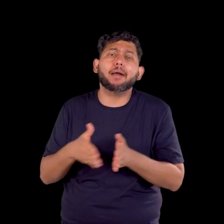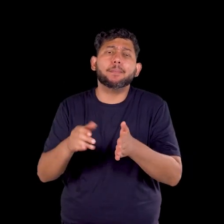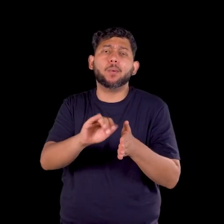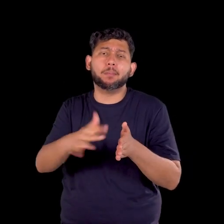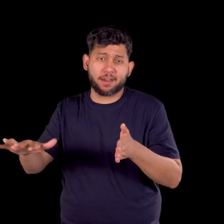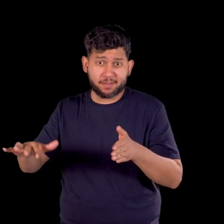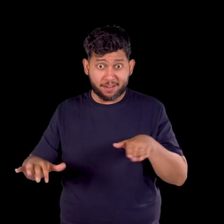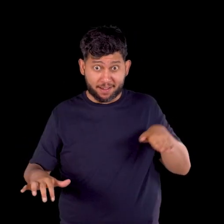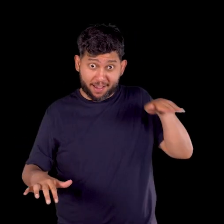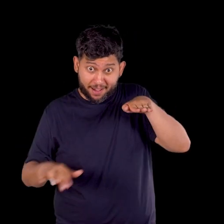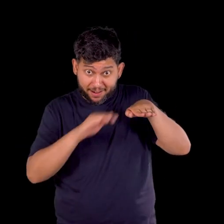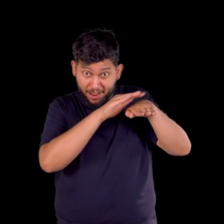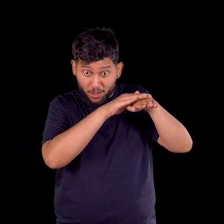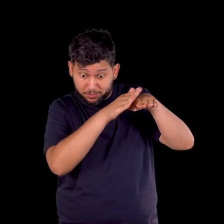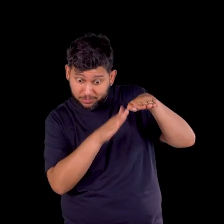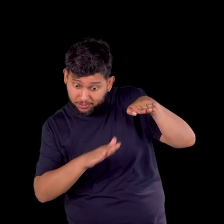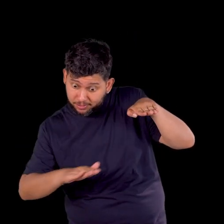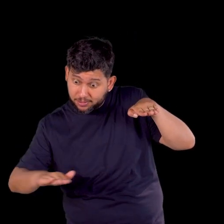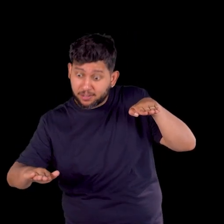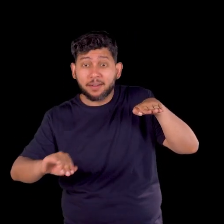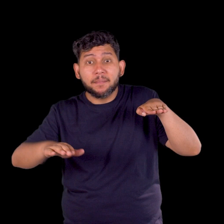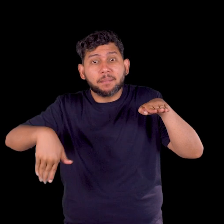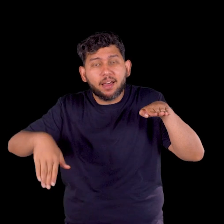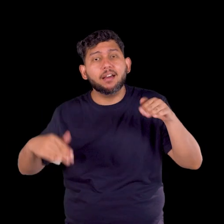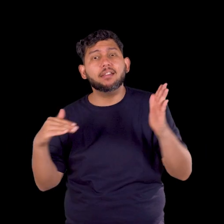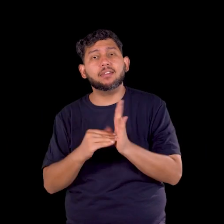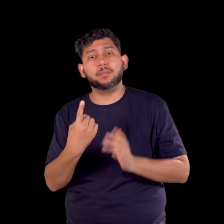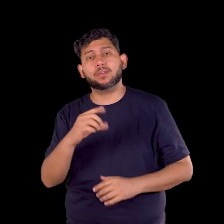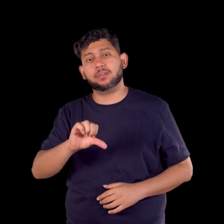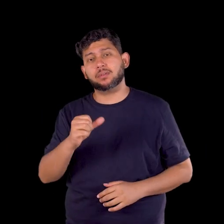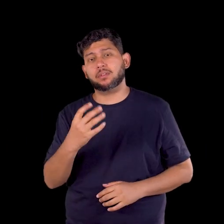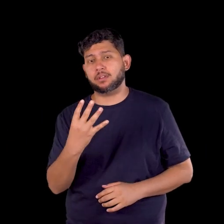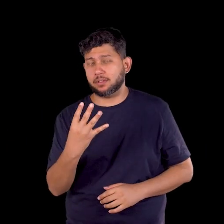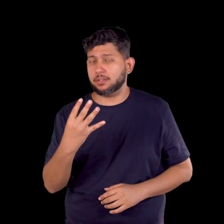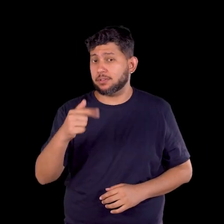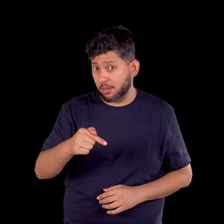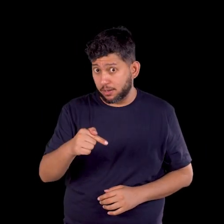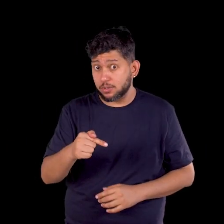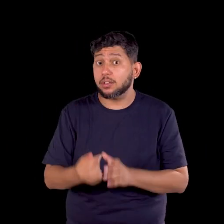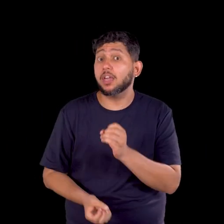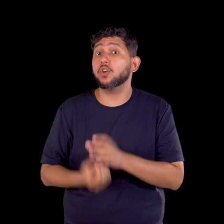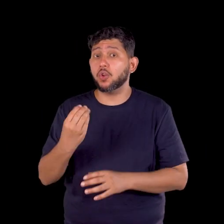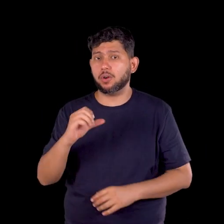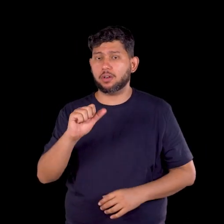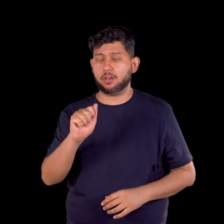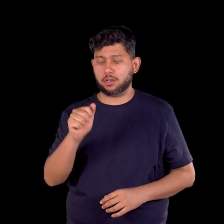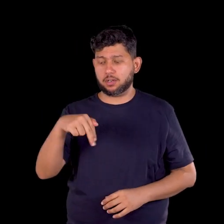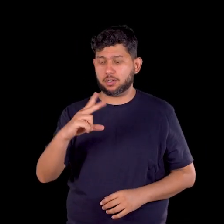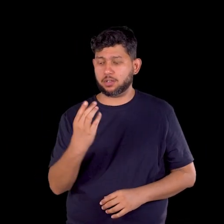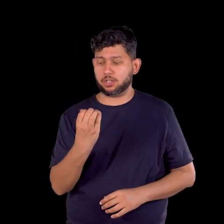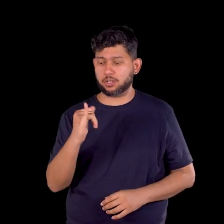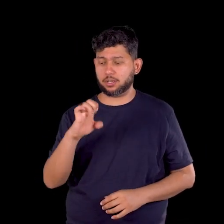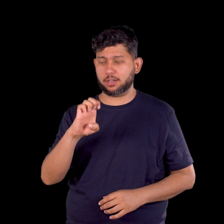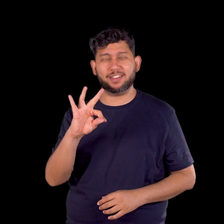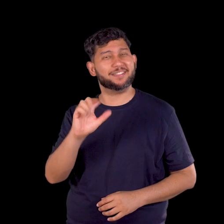e o litoral até 1947, quando foi inaugurada a Via Anchieta. Um pouco antes, a descoberta